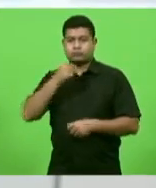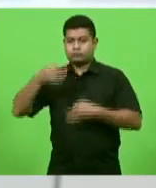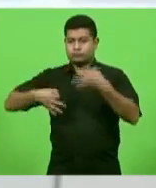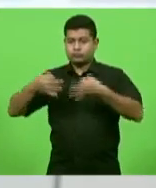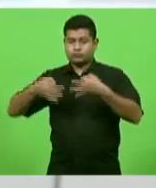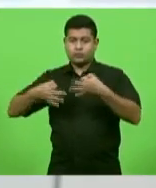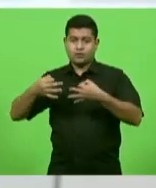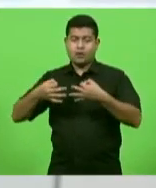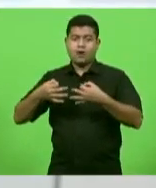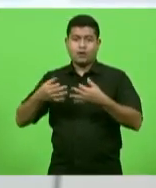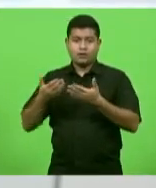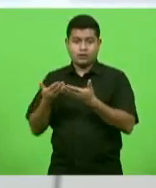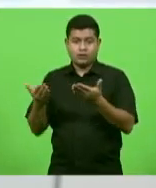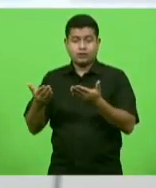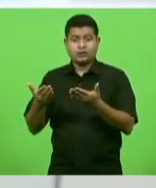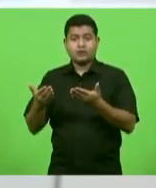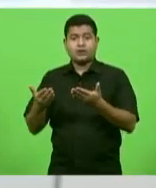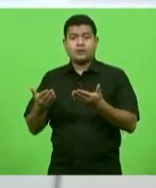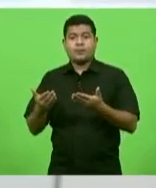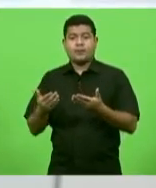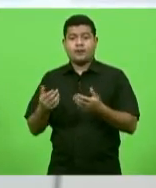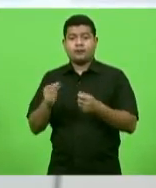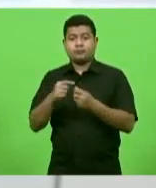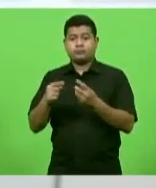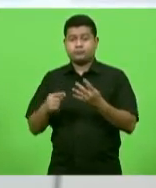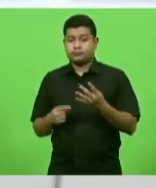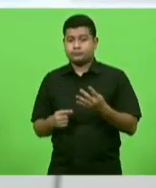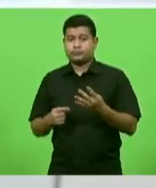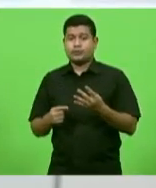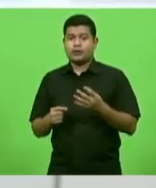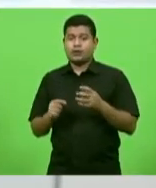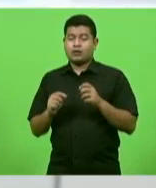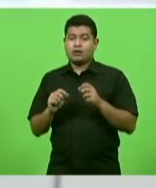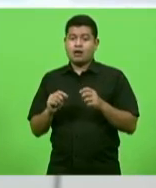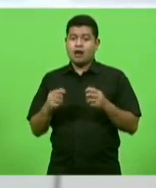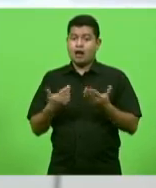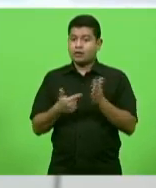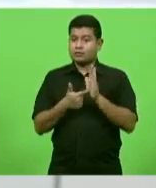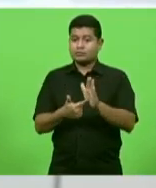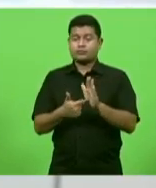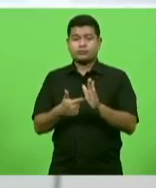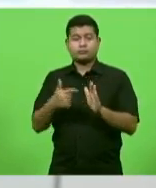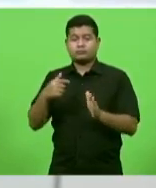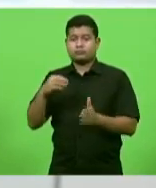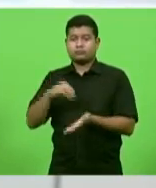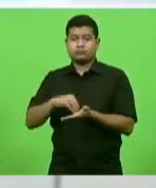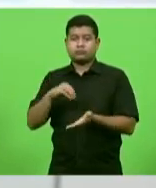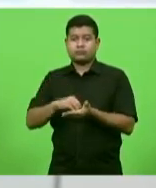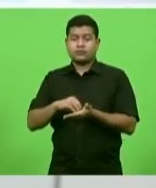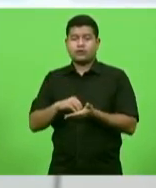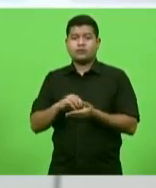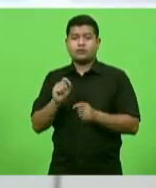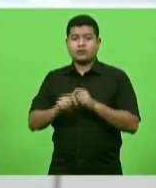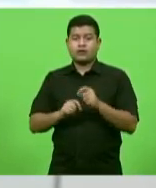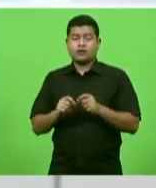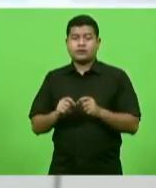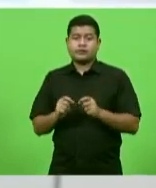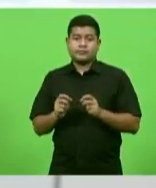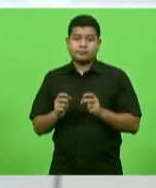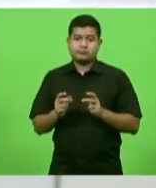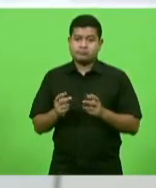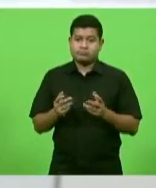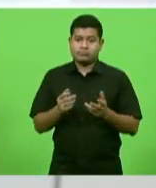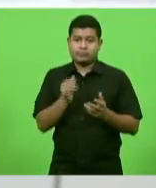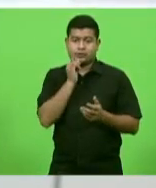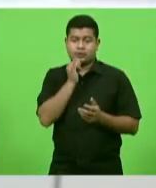atende aos requisitos estabelecidos e eu não apresentam condições mínimas que possibilitem